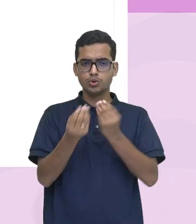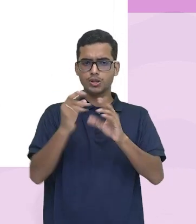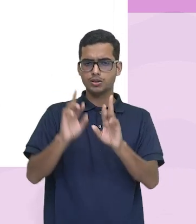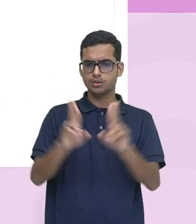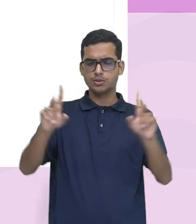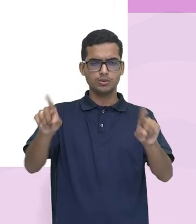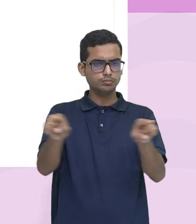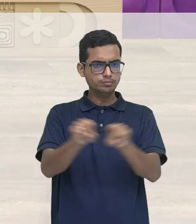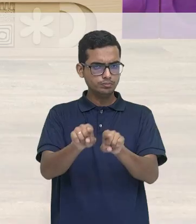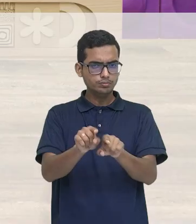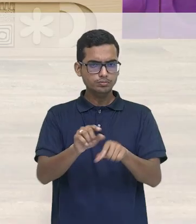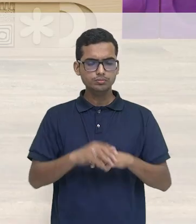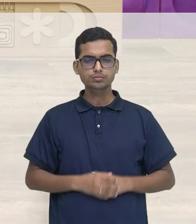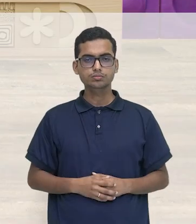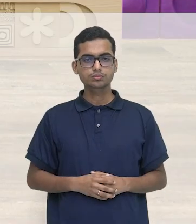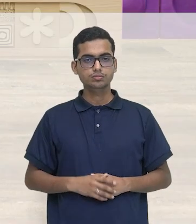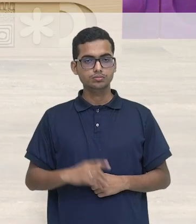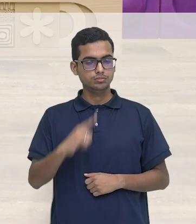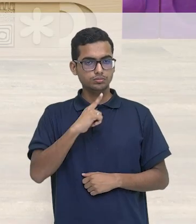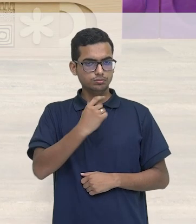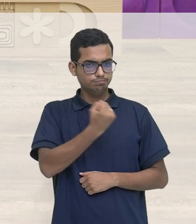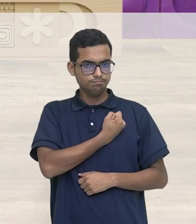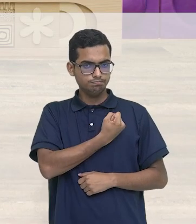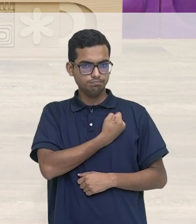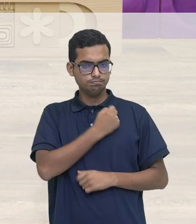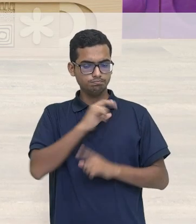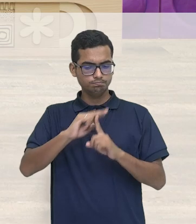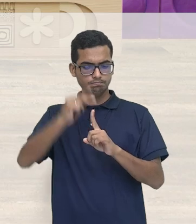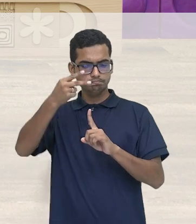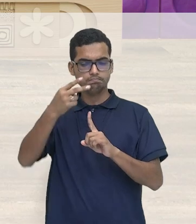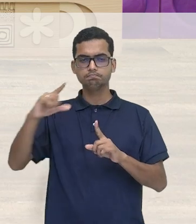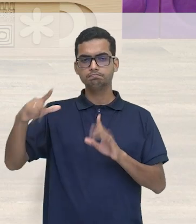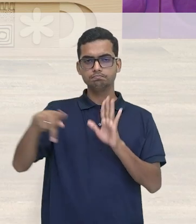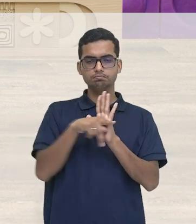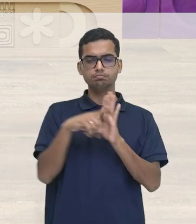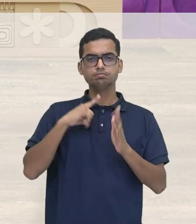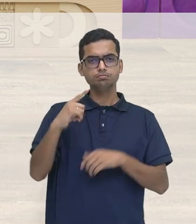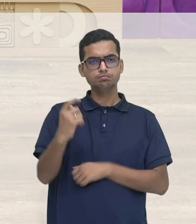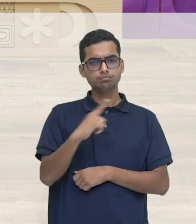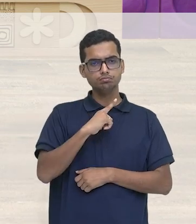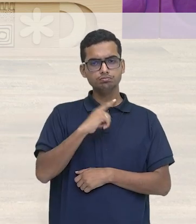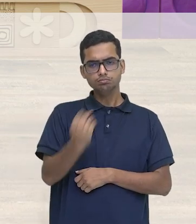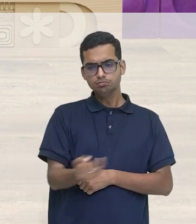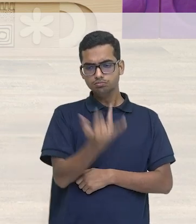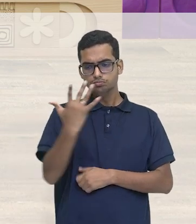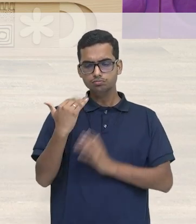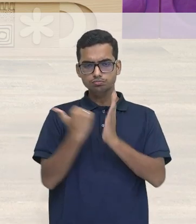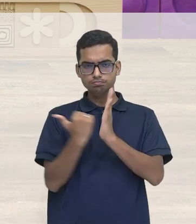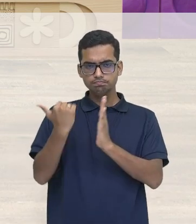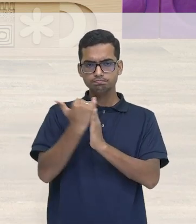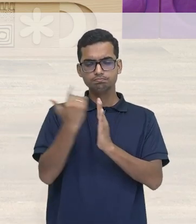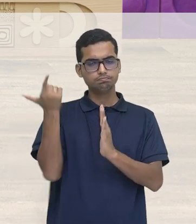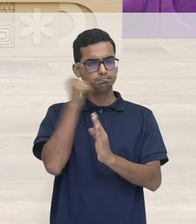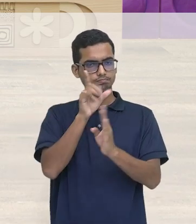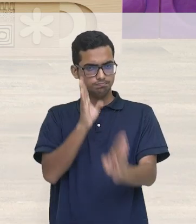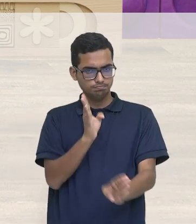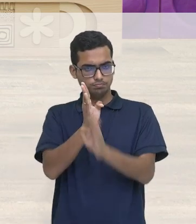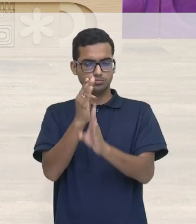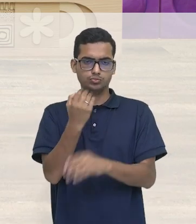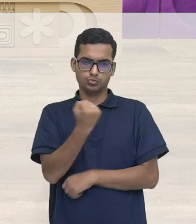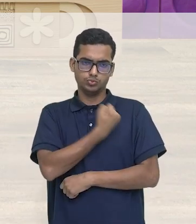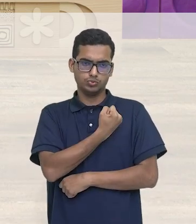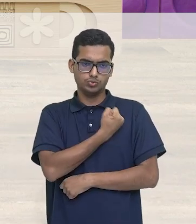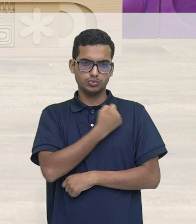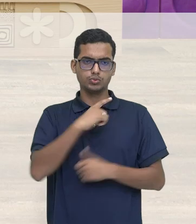Então, quando a gente tem um número maior, que representa uma quantidade maior, para a gente descobrir se ele é